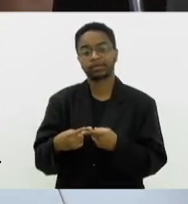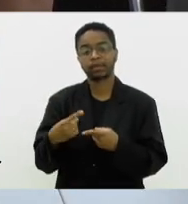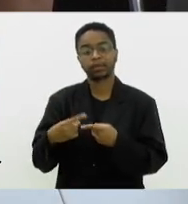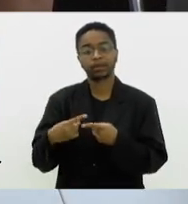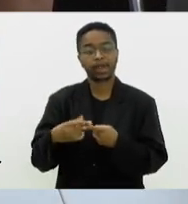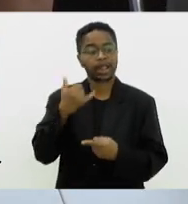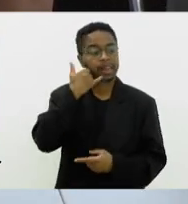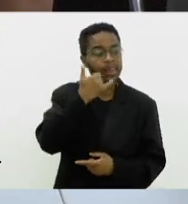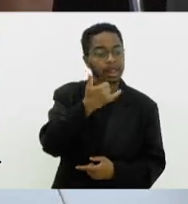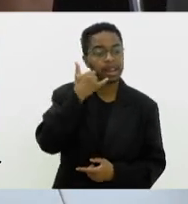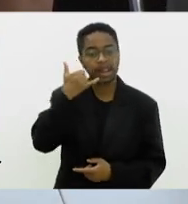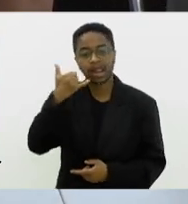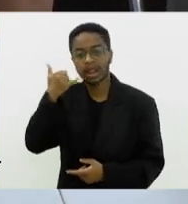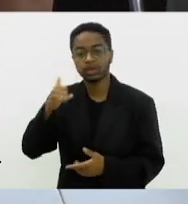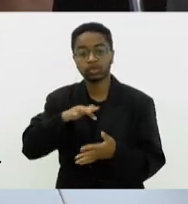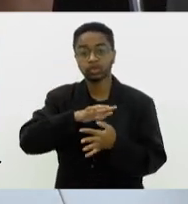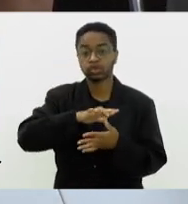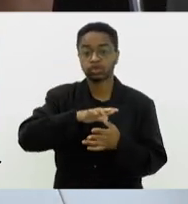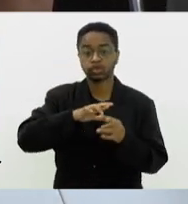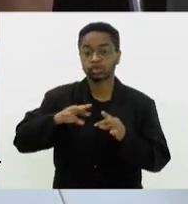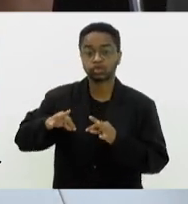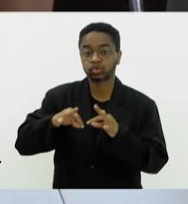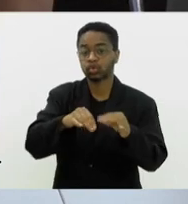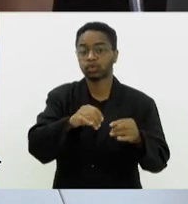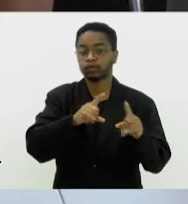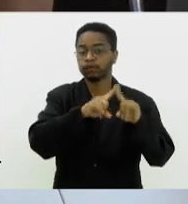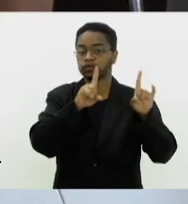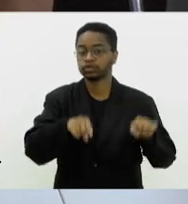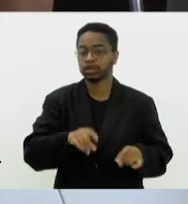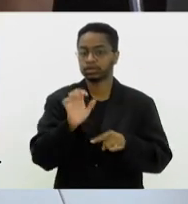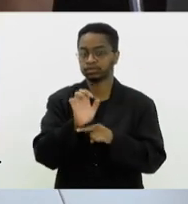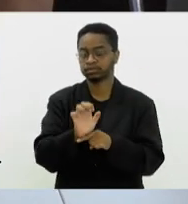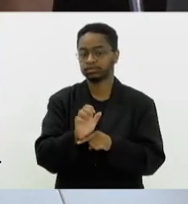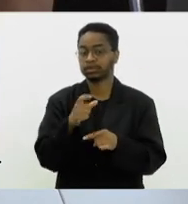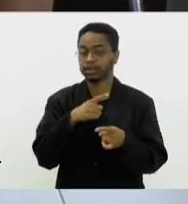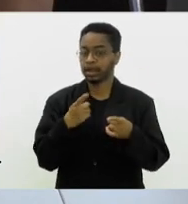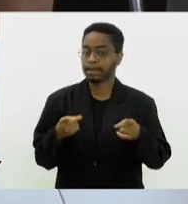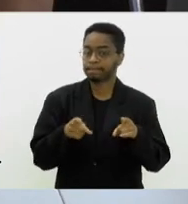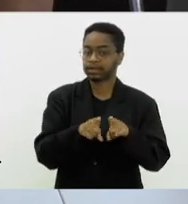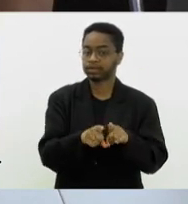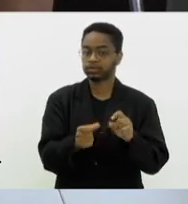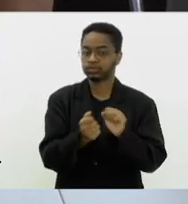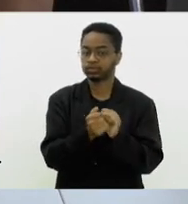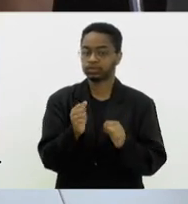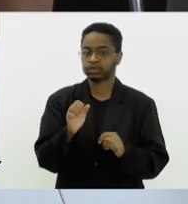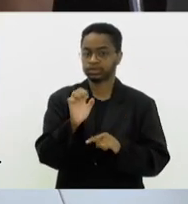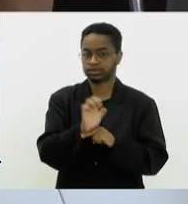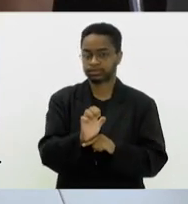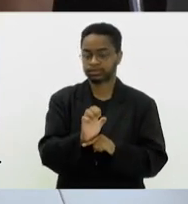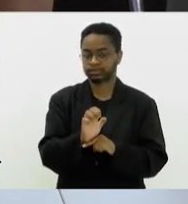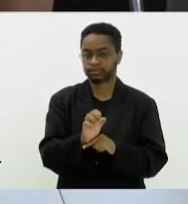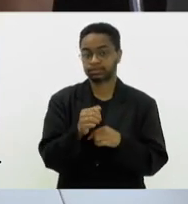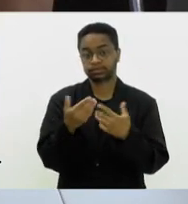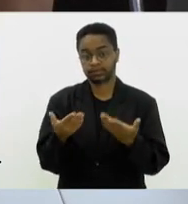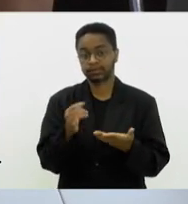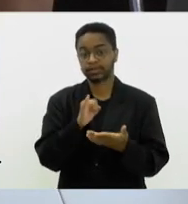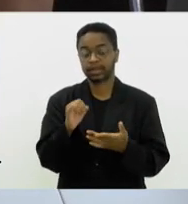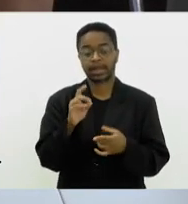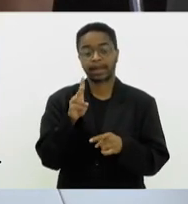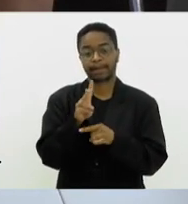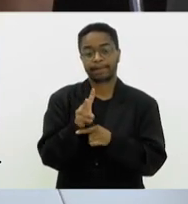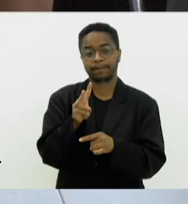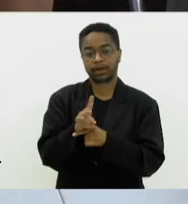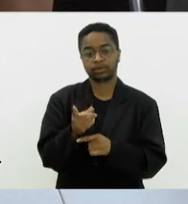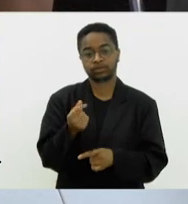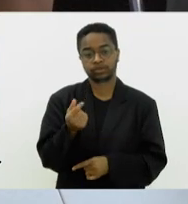todos os funcionários do Estado. E tem a parceria com o Estado. Se o empréstimo